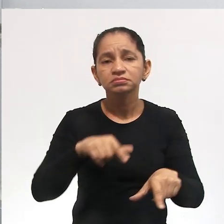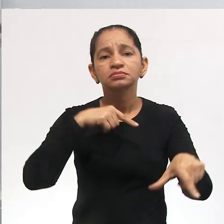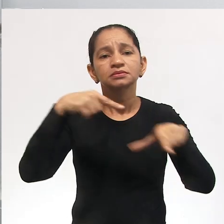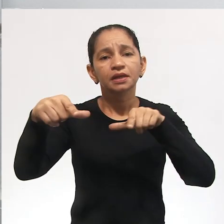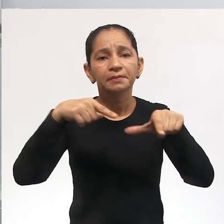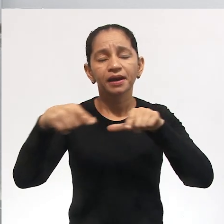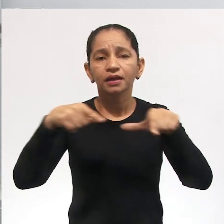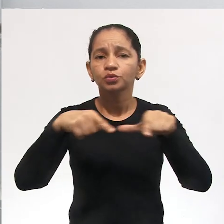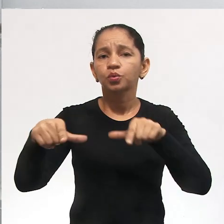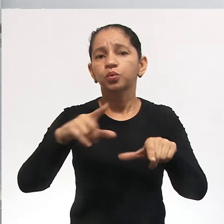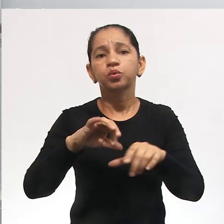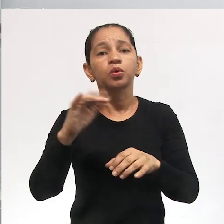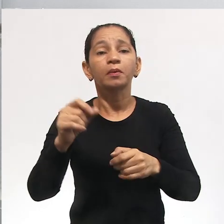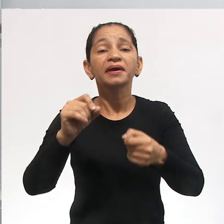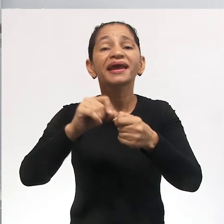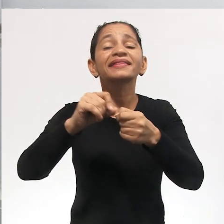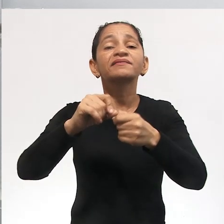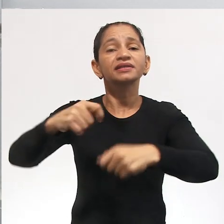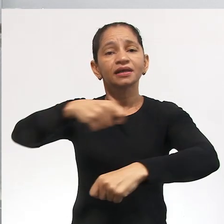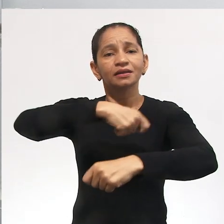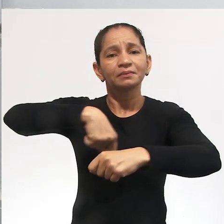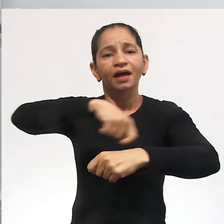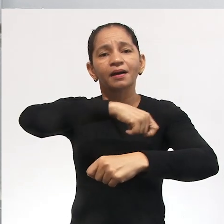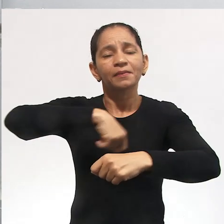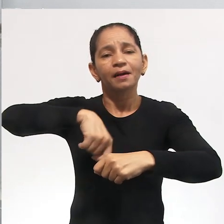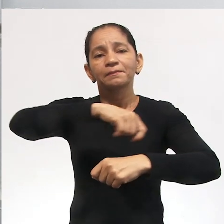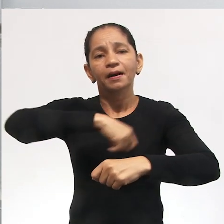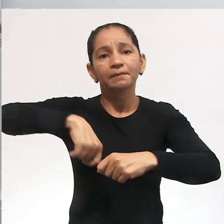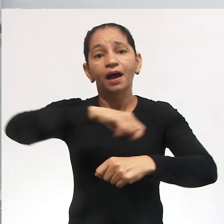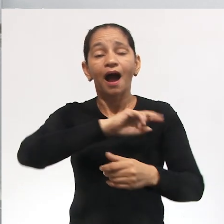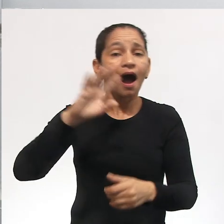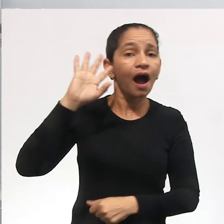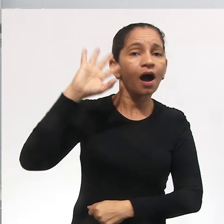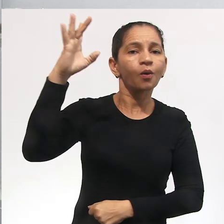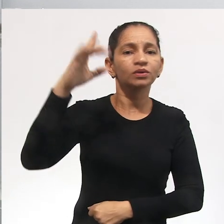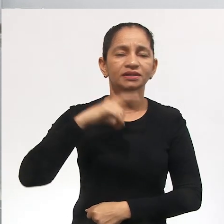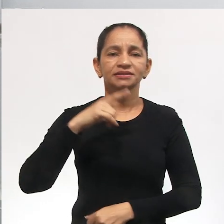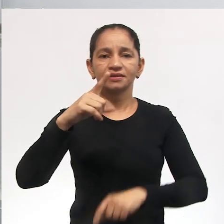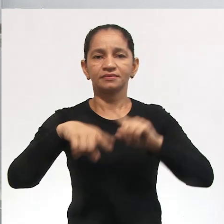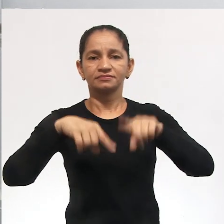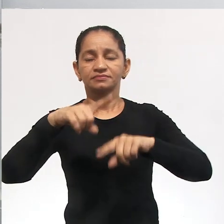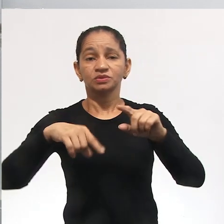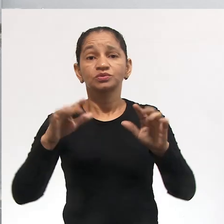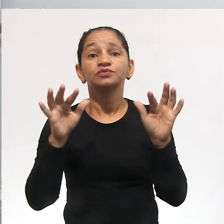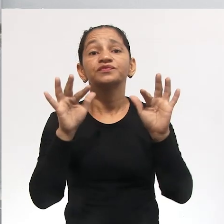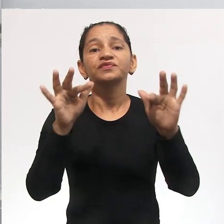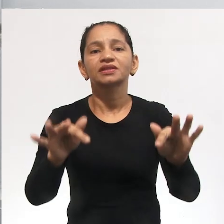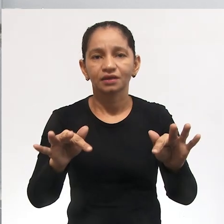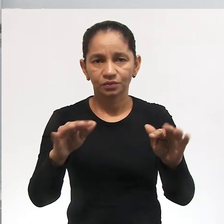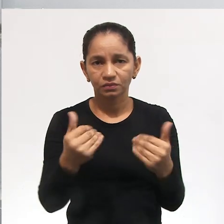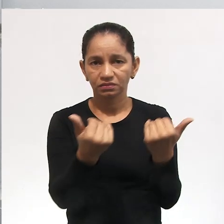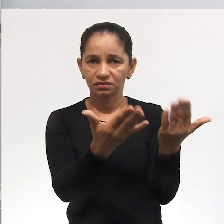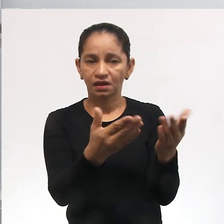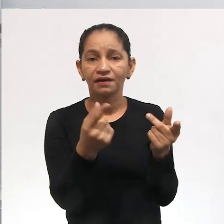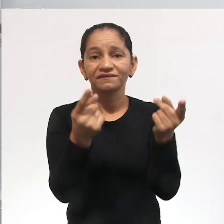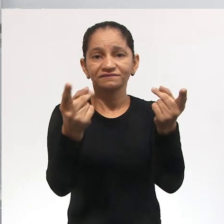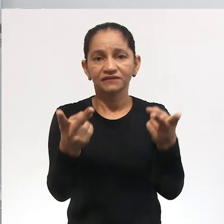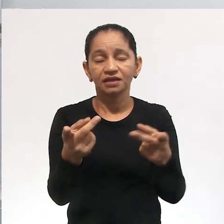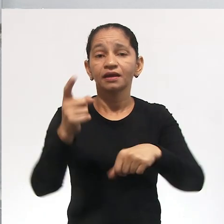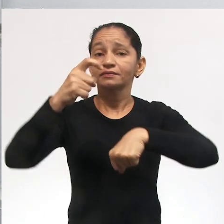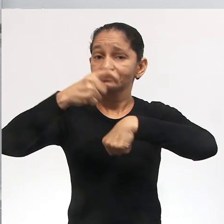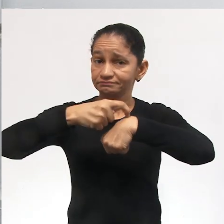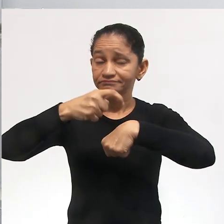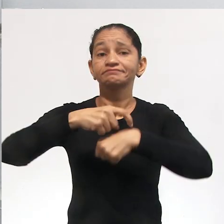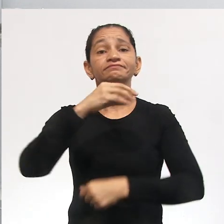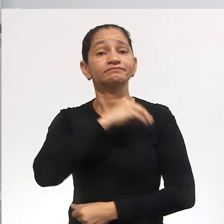as tortas, tá fazendo aquilo acontecer o negócio. Em algum momento, a remuneração daquelas